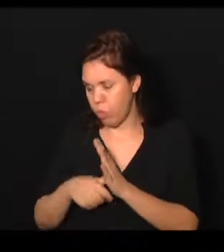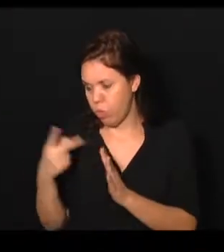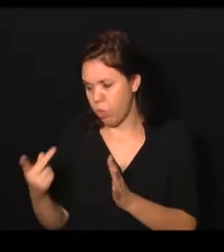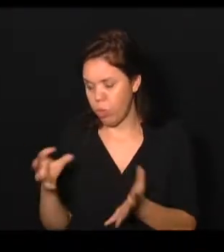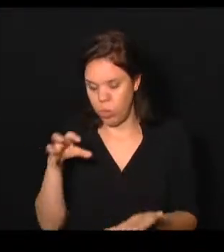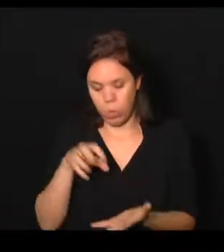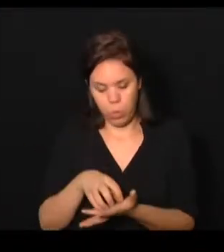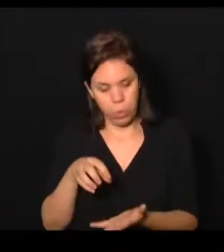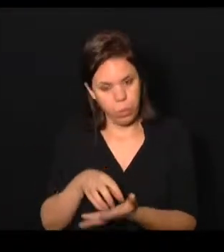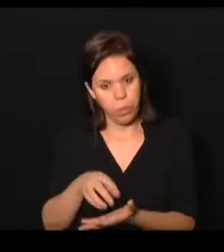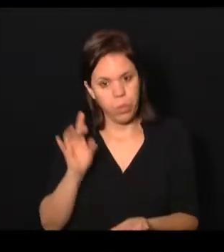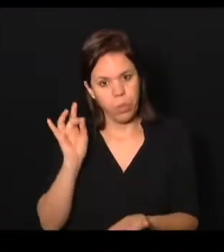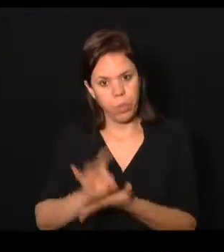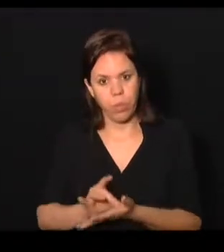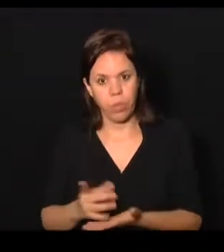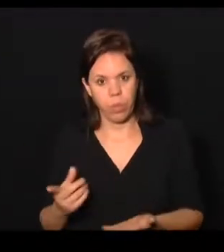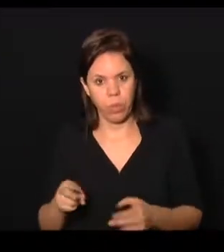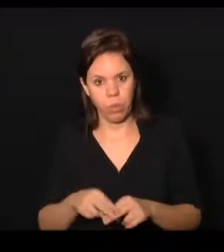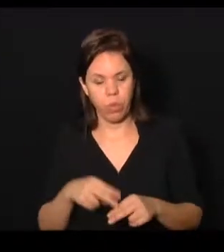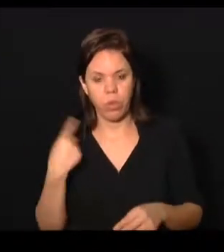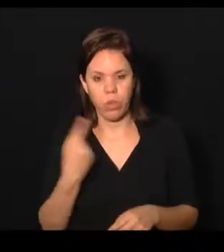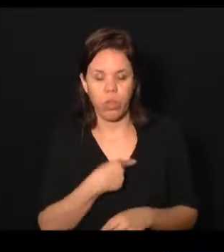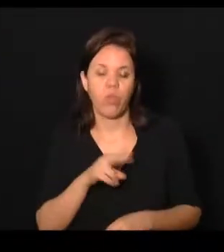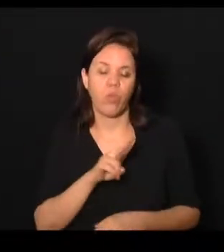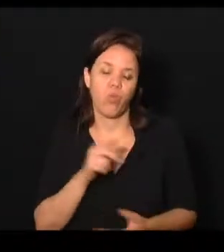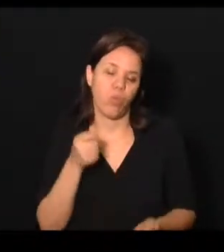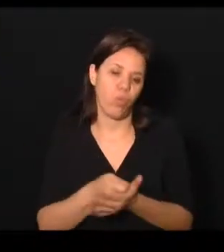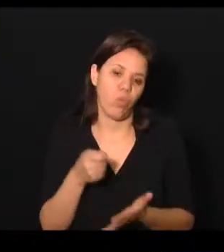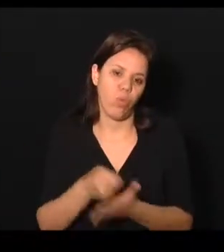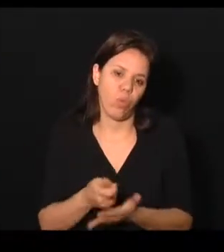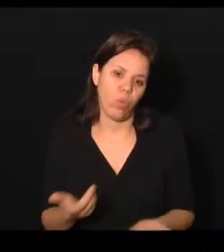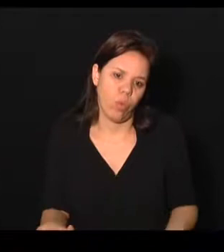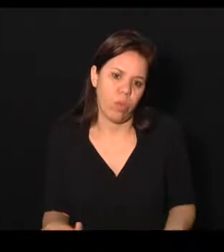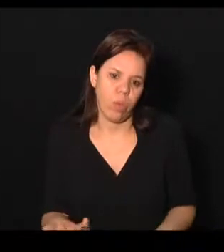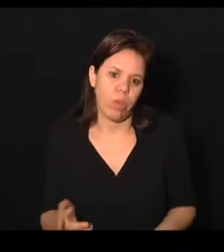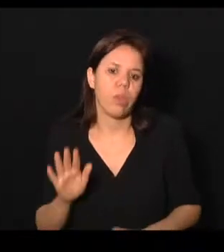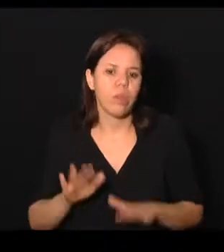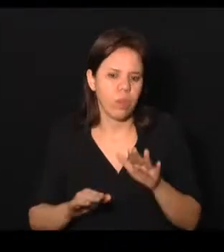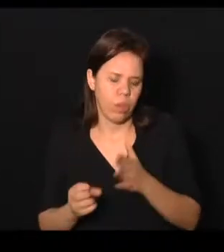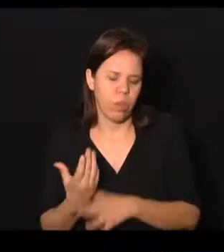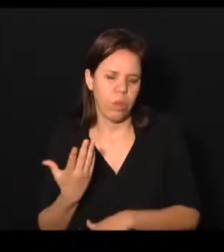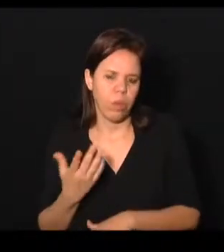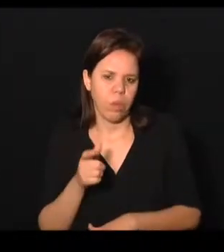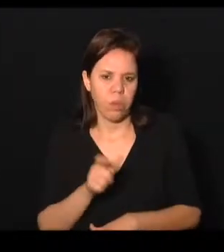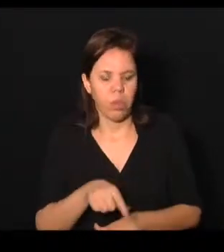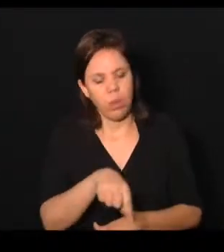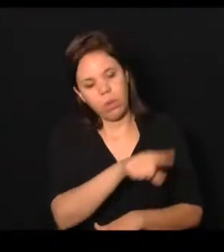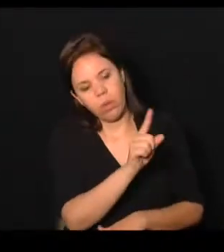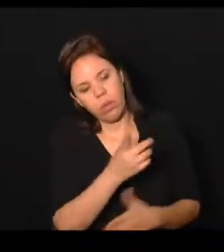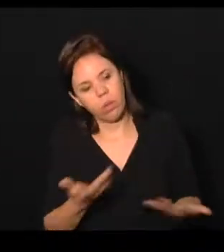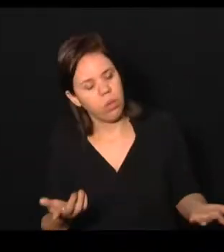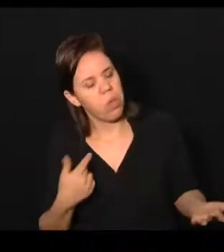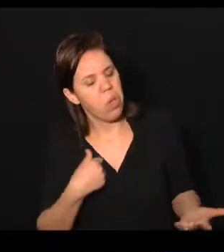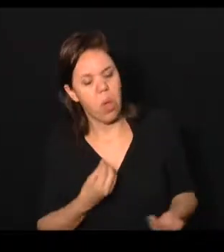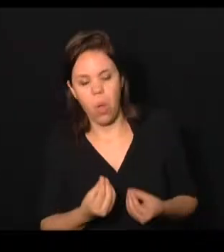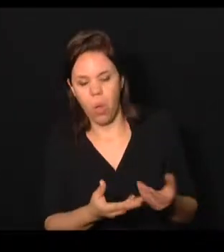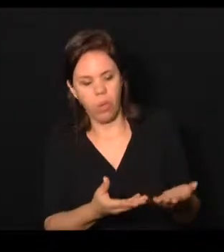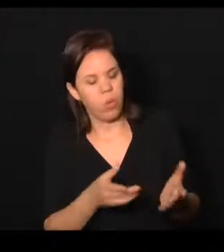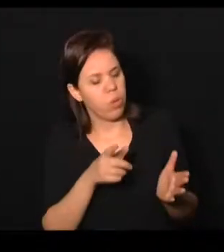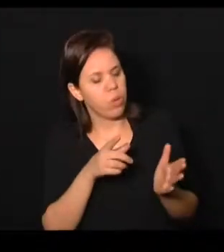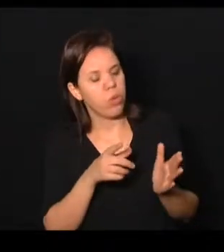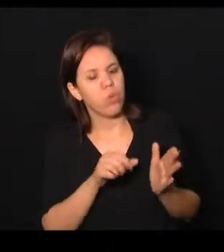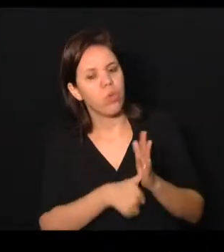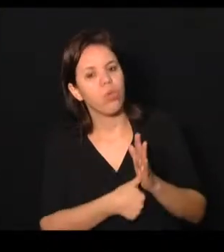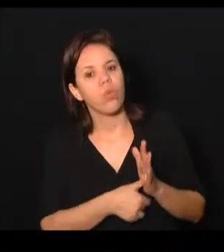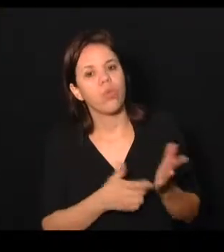órgão oficial. E é por isso que a gente faz essa exigência. Então, às vezes, acontece do doador ir até lá e dizer, olha, eu não trouxe meu documento.